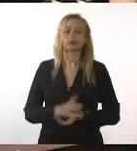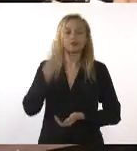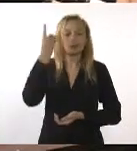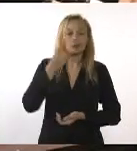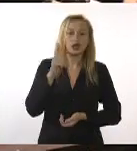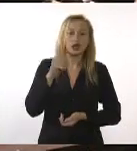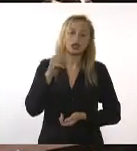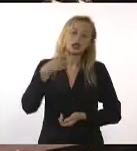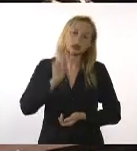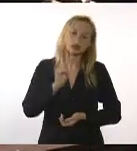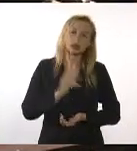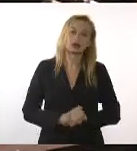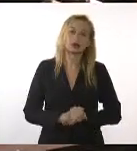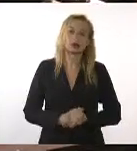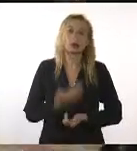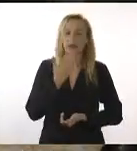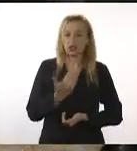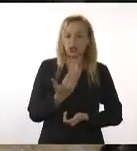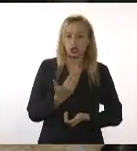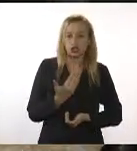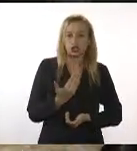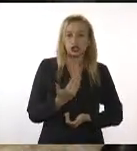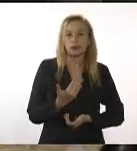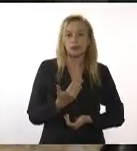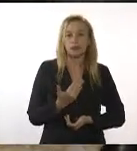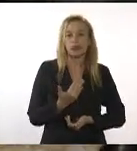Na Block. Só pedir Vossa Excelência para